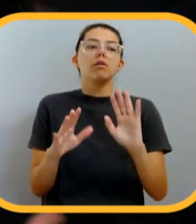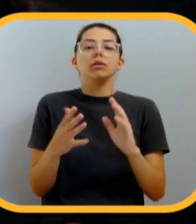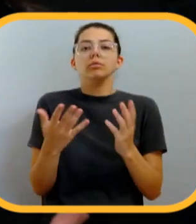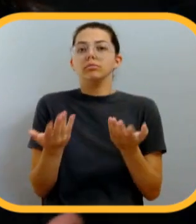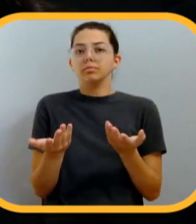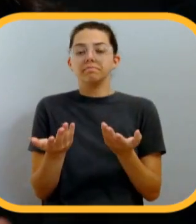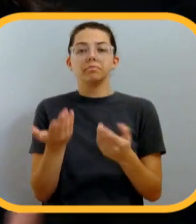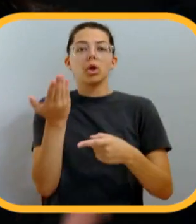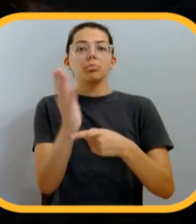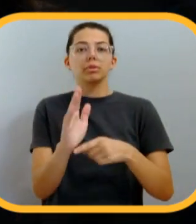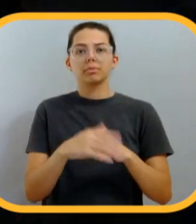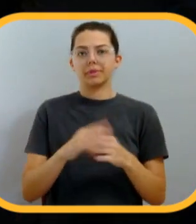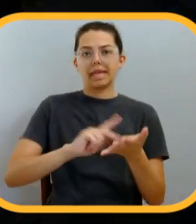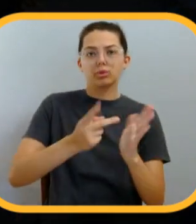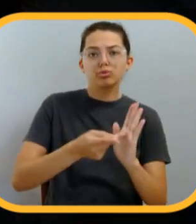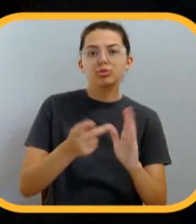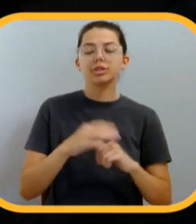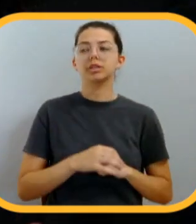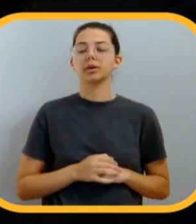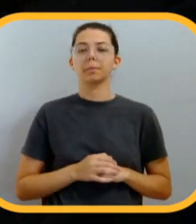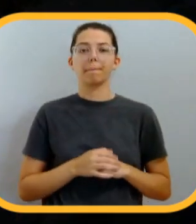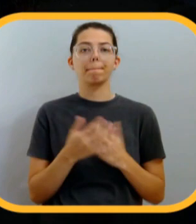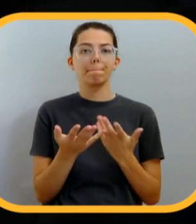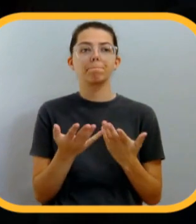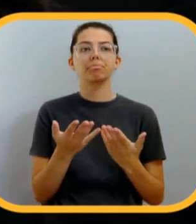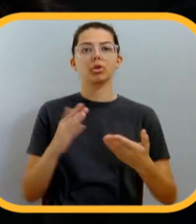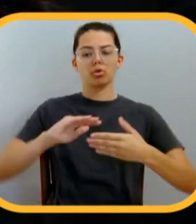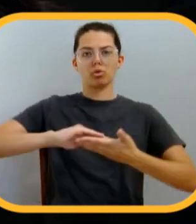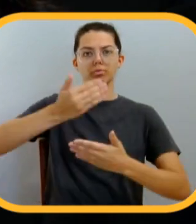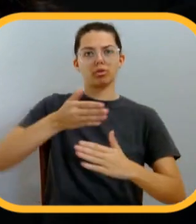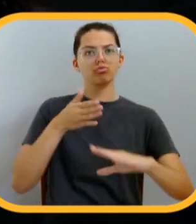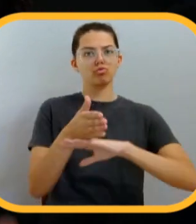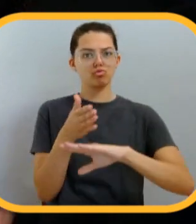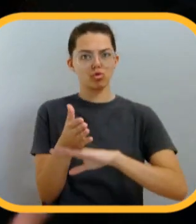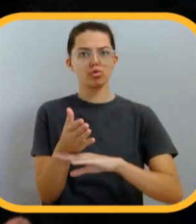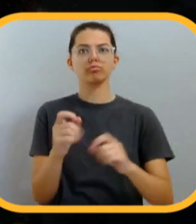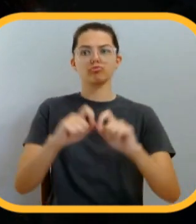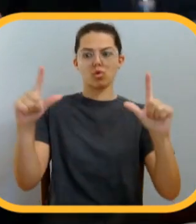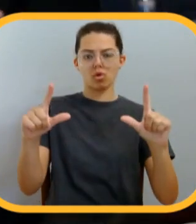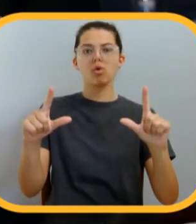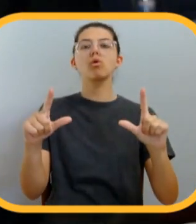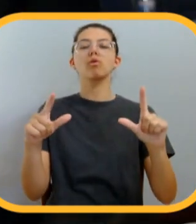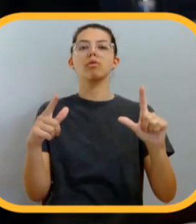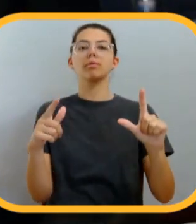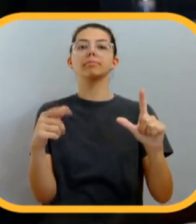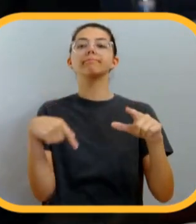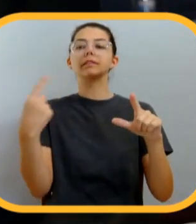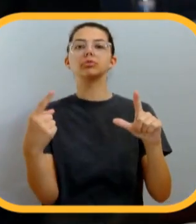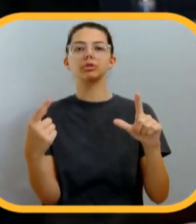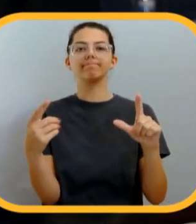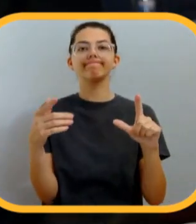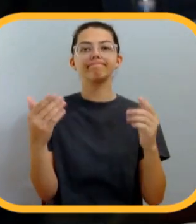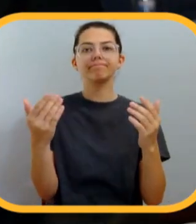só, por exemplo, para as questões da tecnologia, ter acesso a um computador, mas particularmente saber o que está